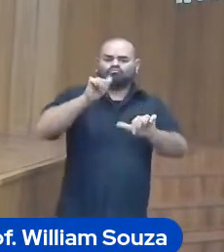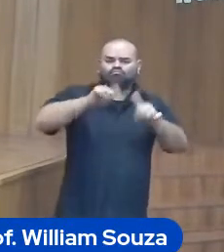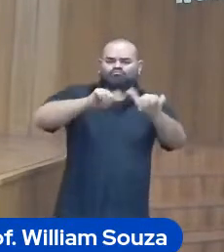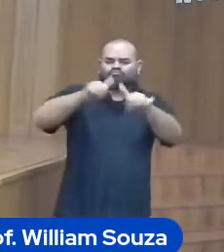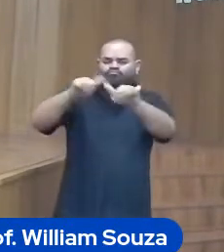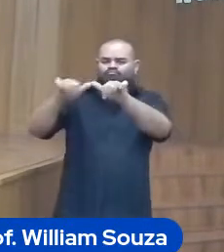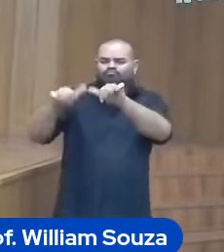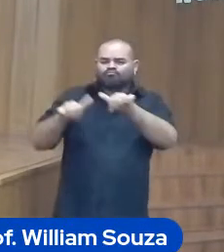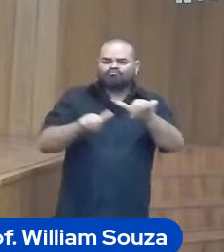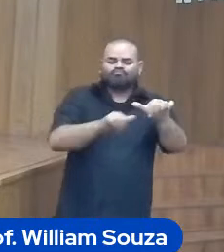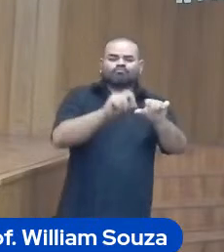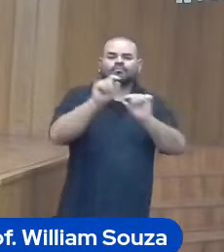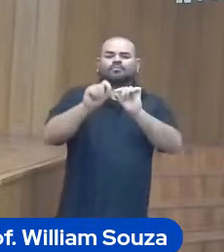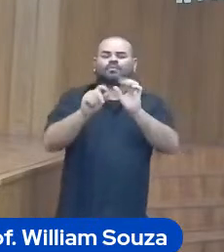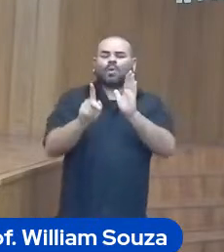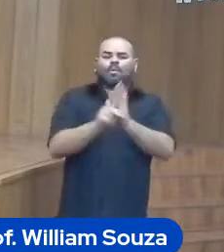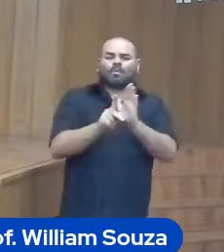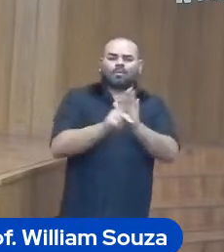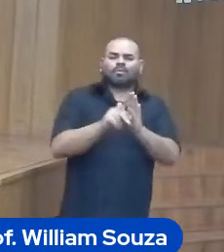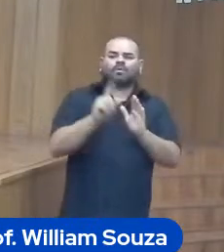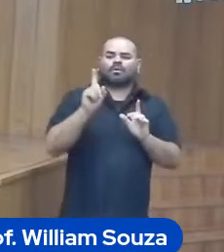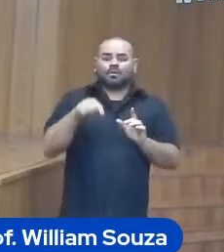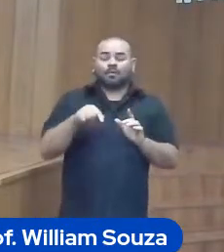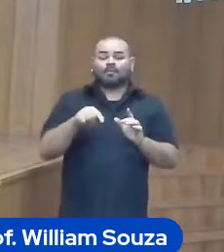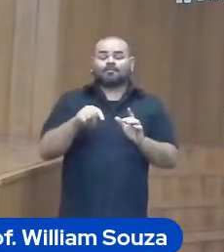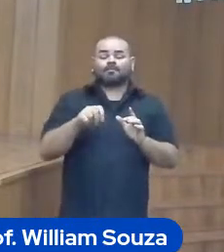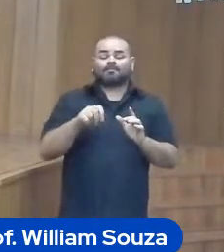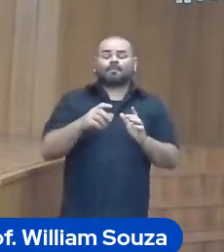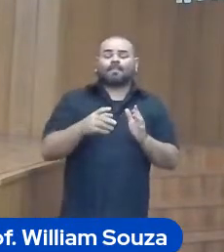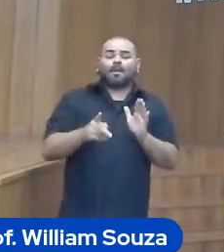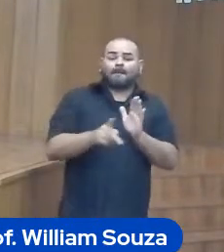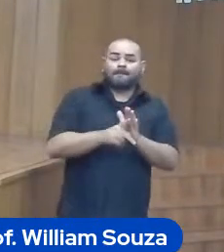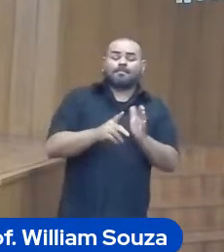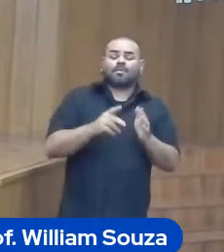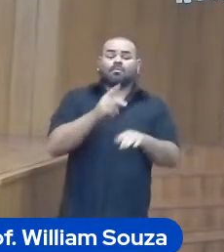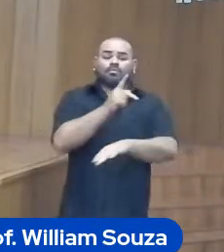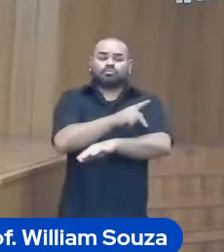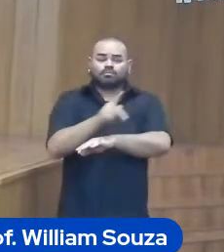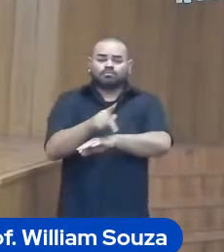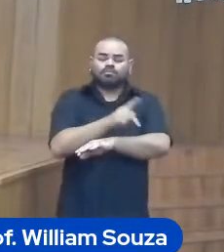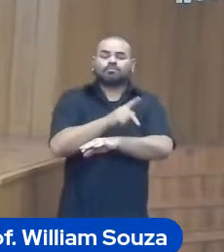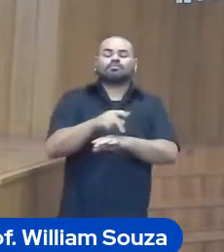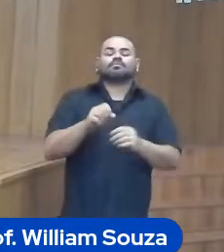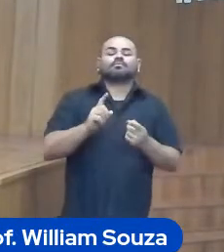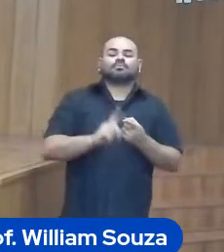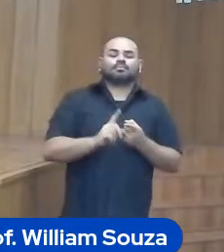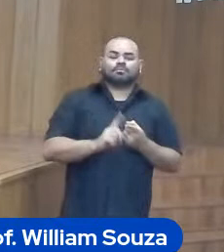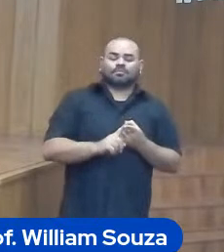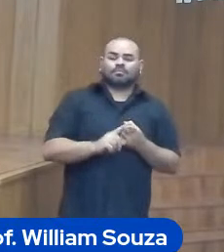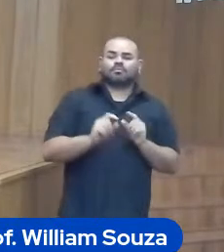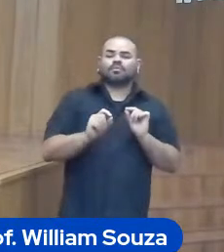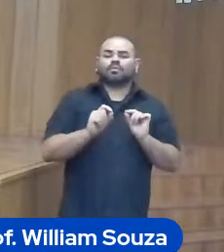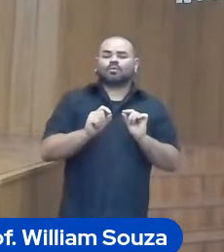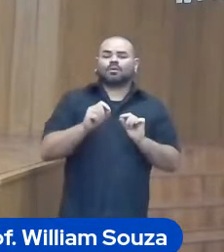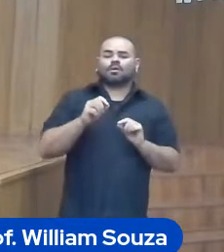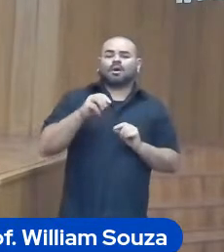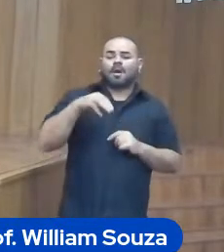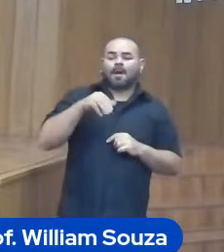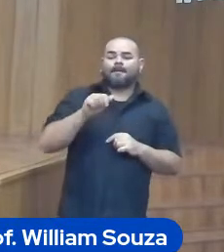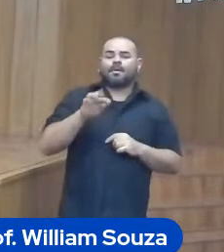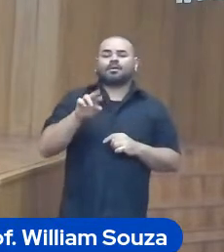elaboração de índices, interpretações pedagógicas, elaborações de matrizes, interpretação